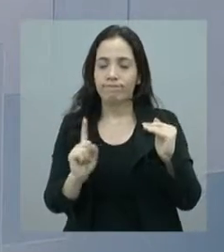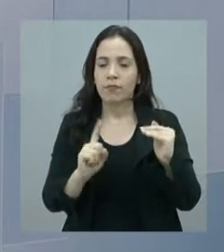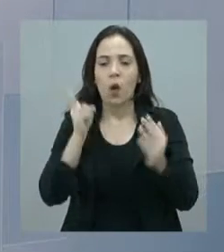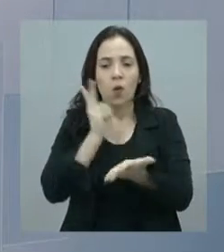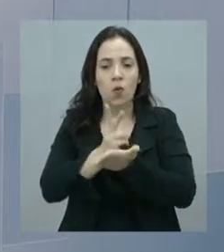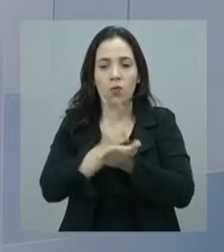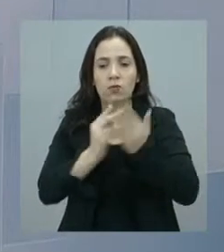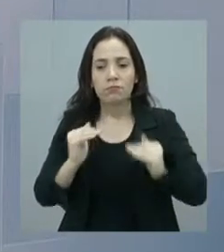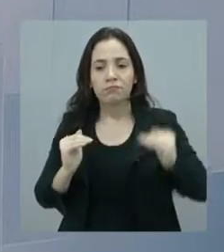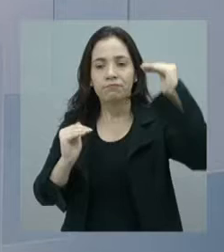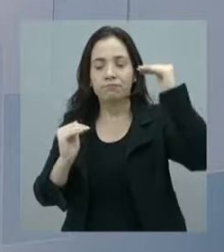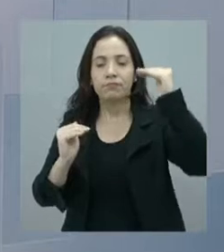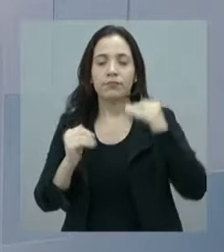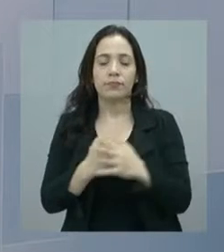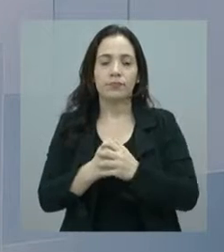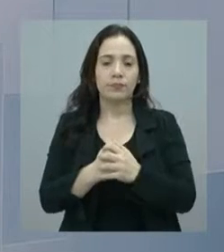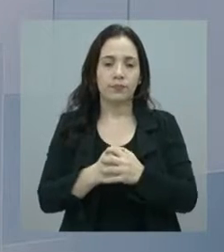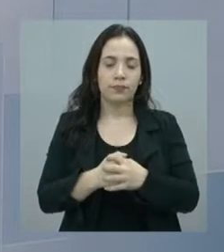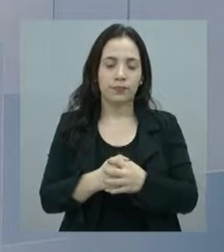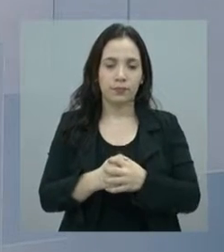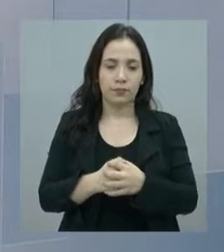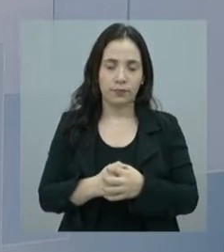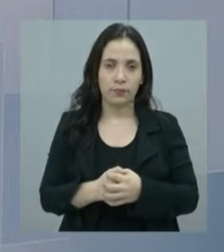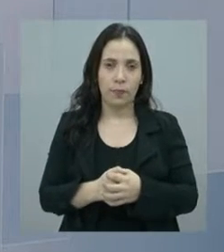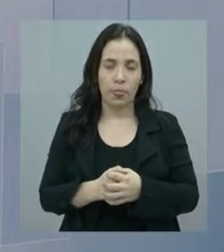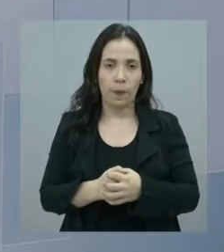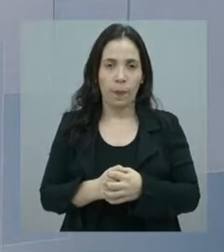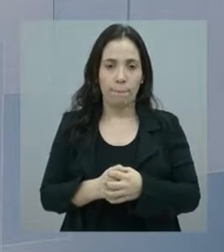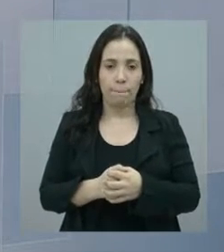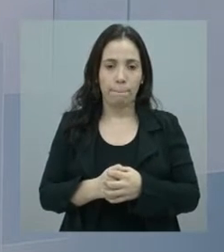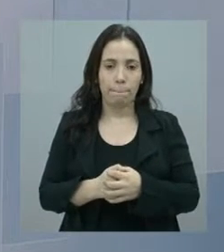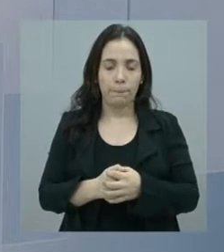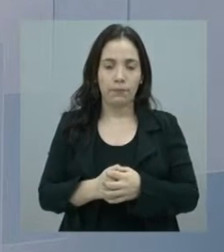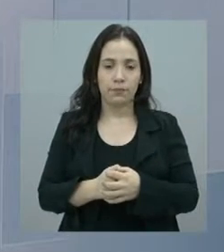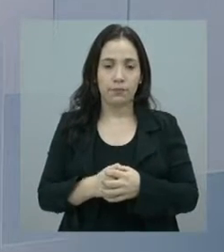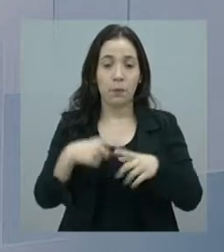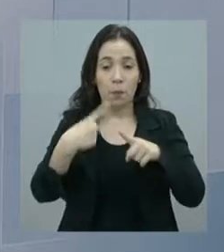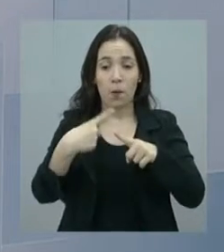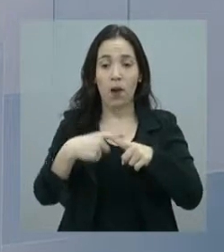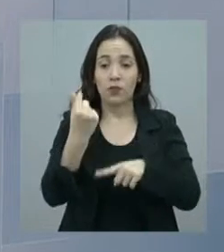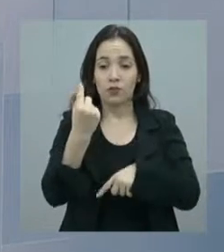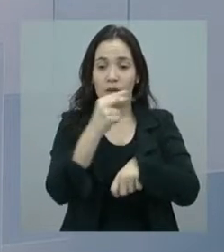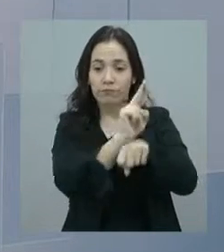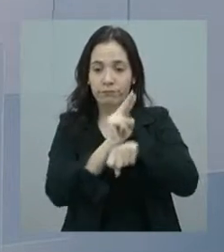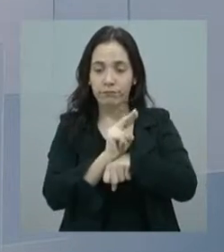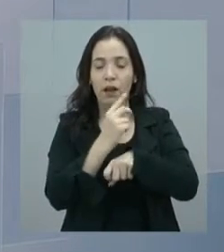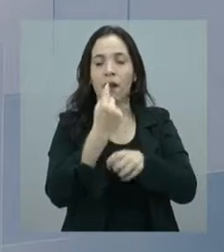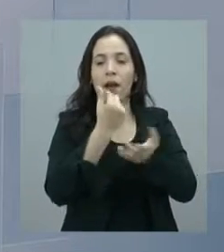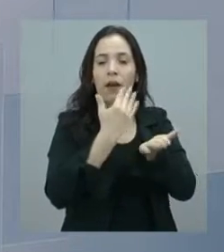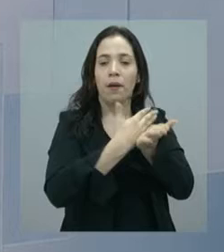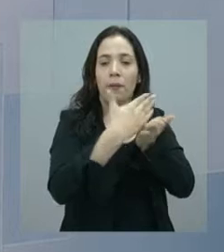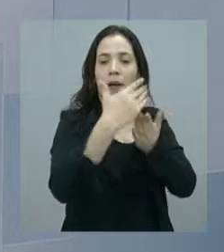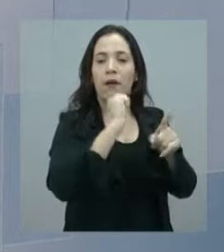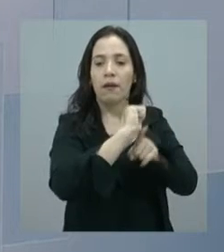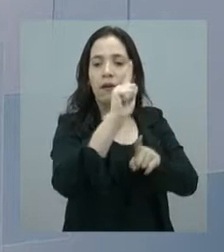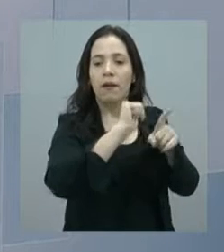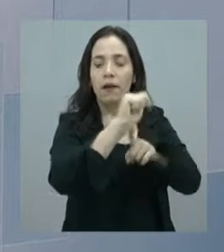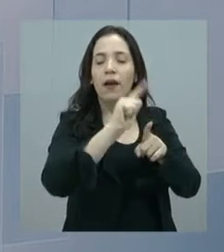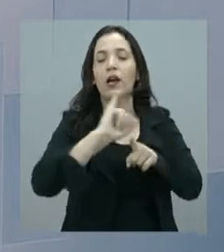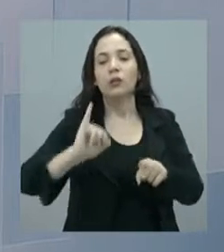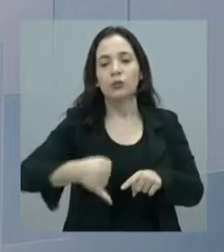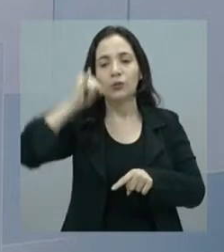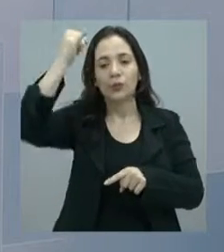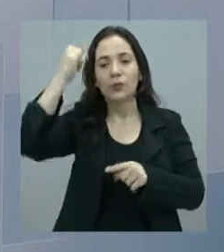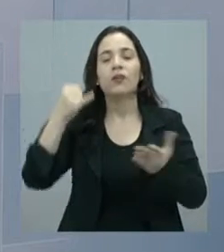Quando você compra no crédito, né, quando você vai pagar a prazo, variam de 200% até 400% os juros. É uma coisa